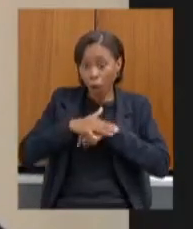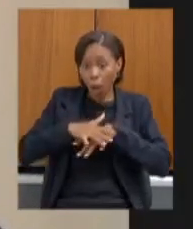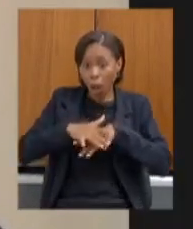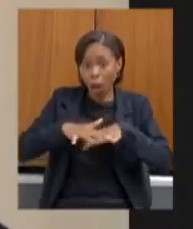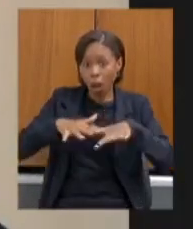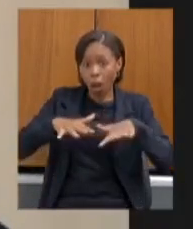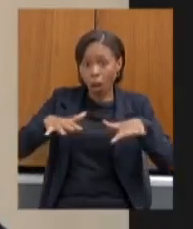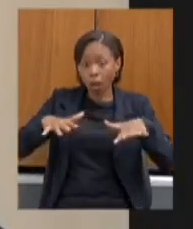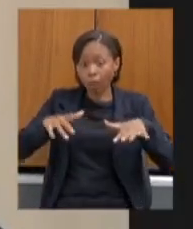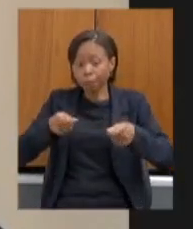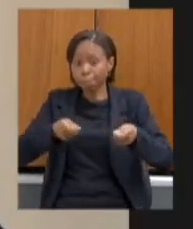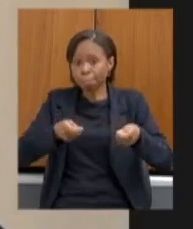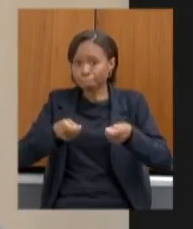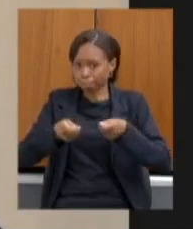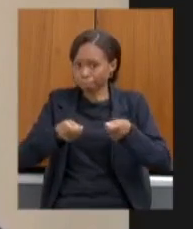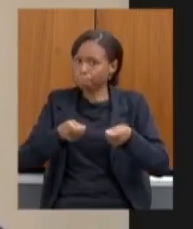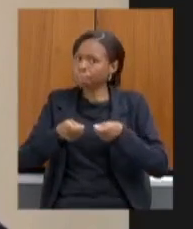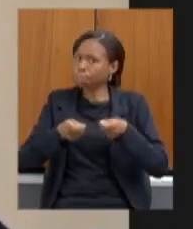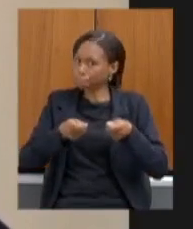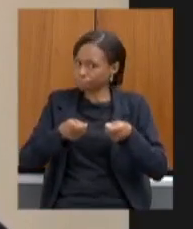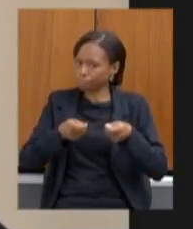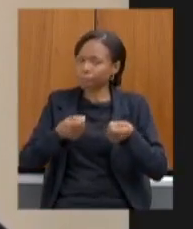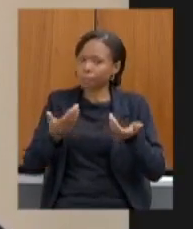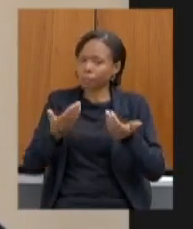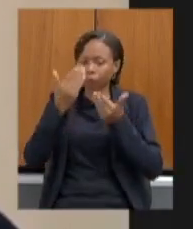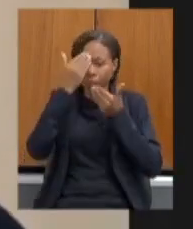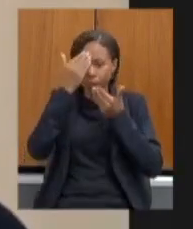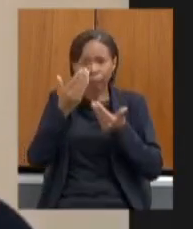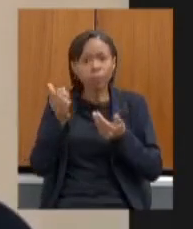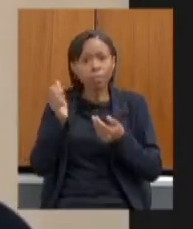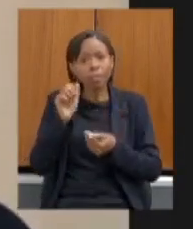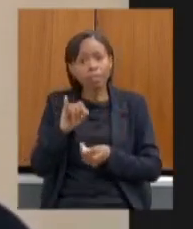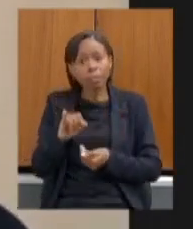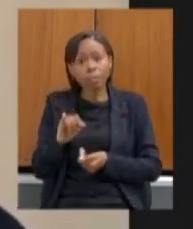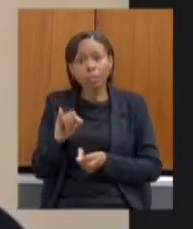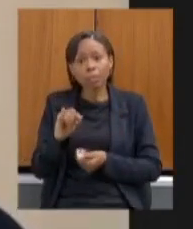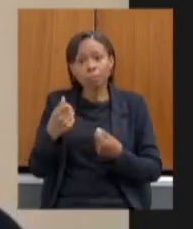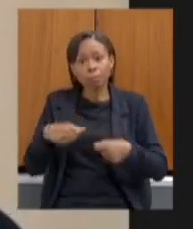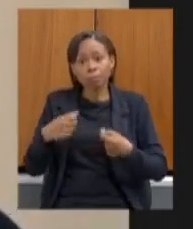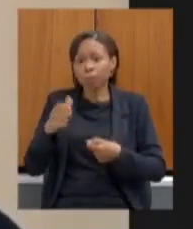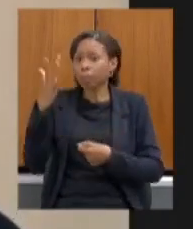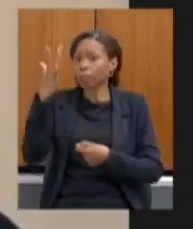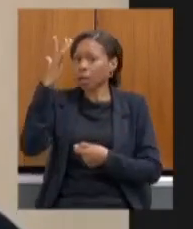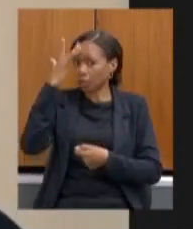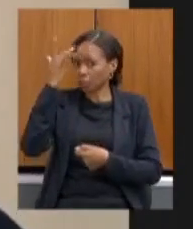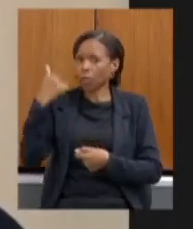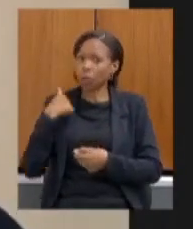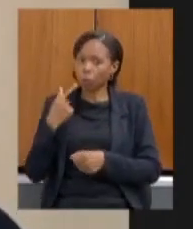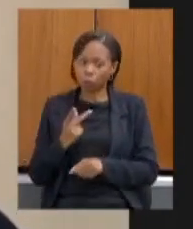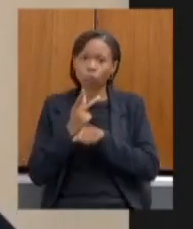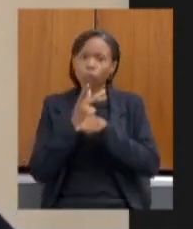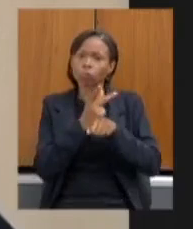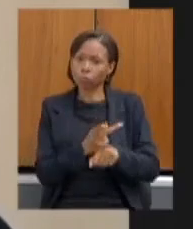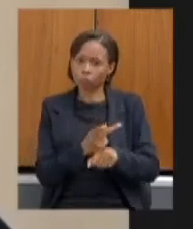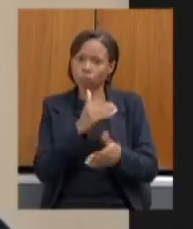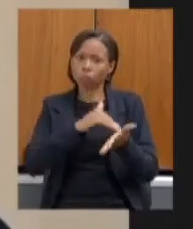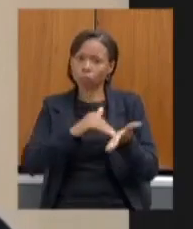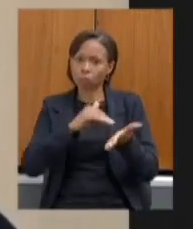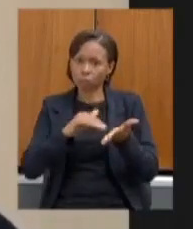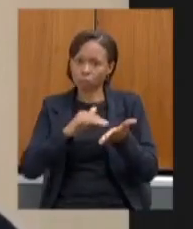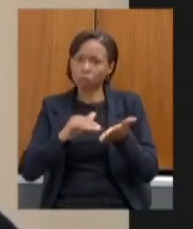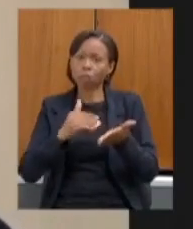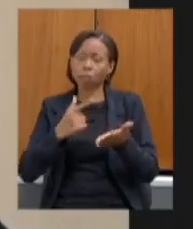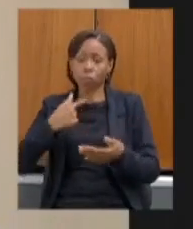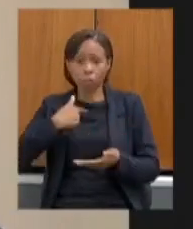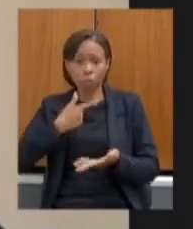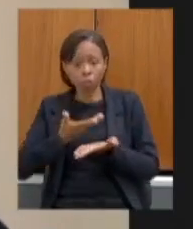ficar sob controle. Então, muito obrigado e amanhã, se for necessário, estarei procurando o senhor para a gente tratar mais a